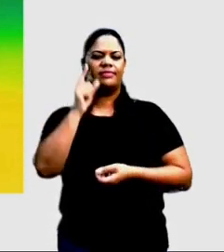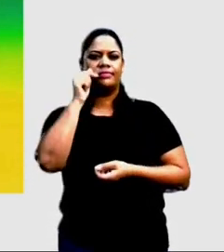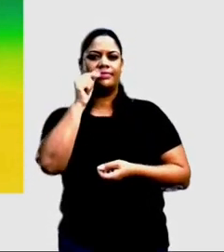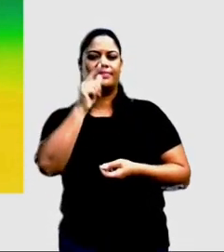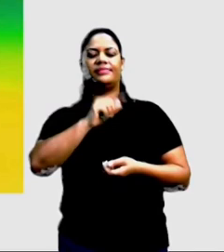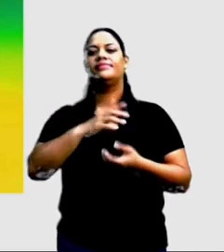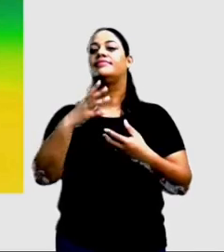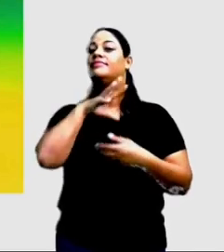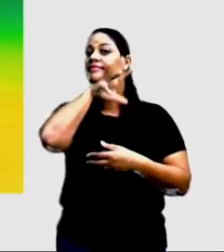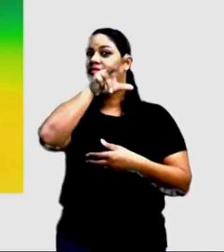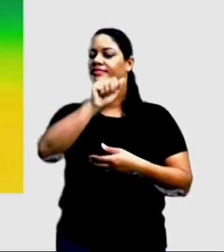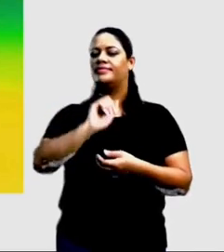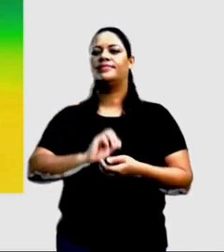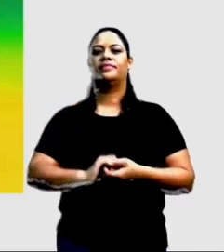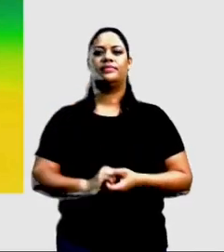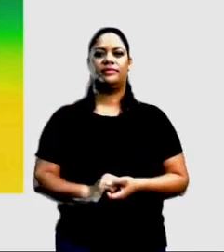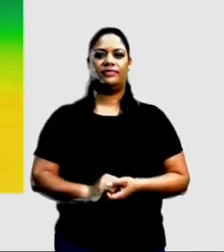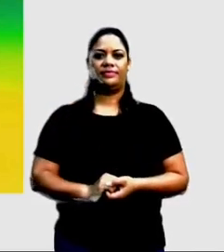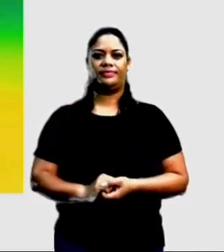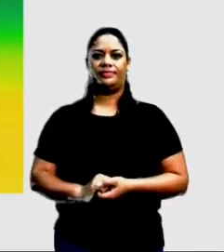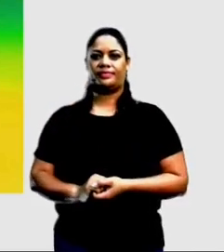essa historinha.